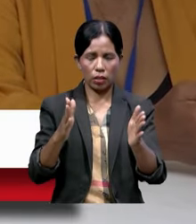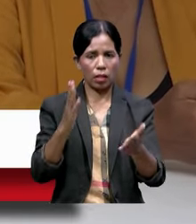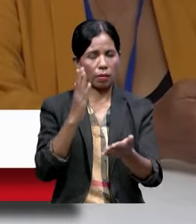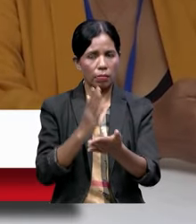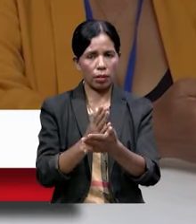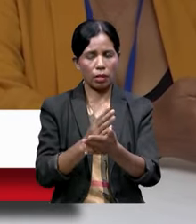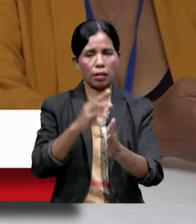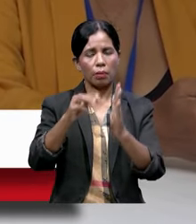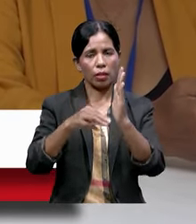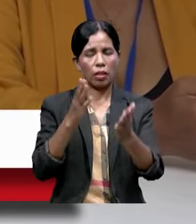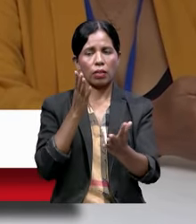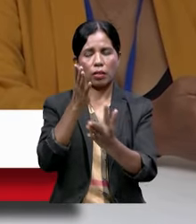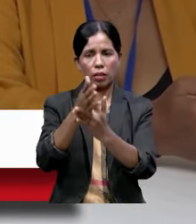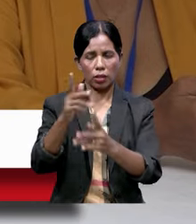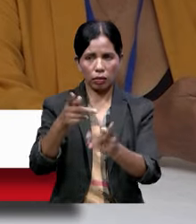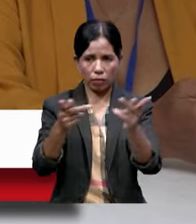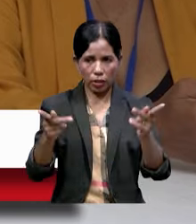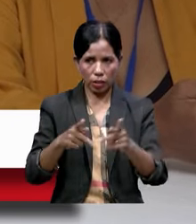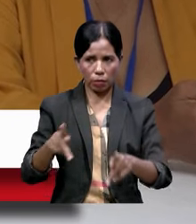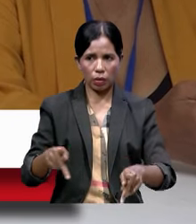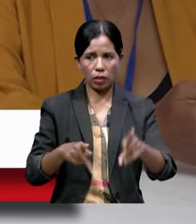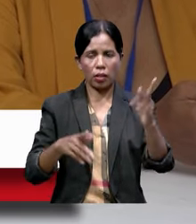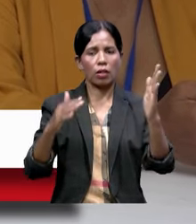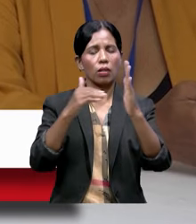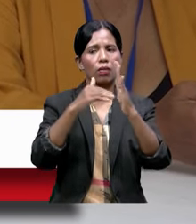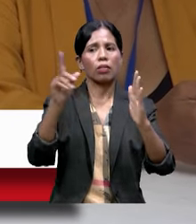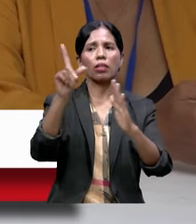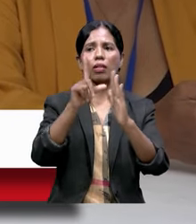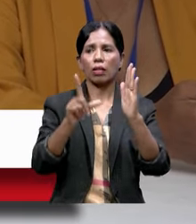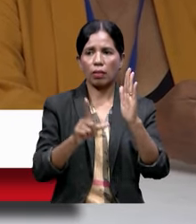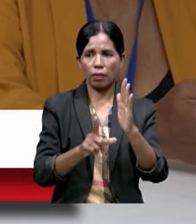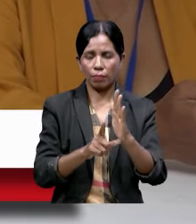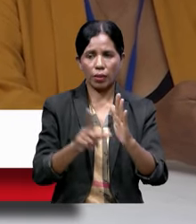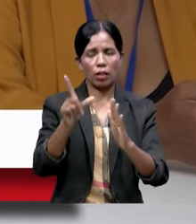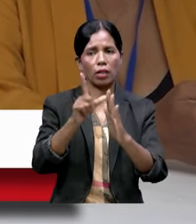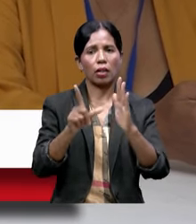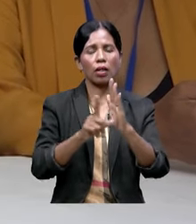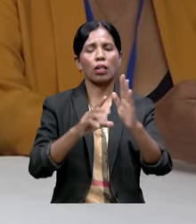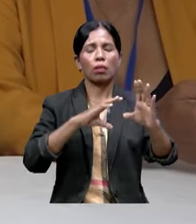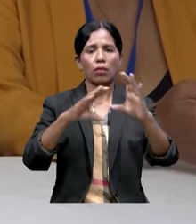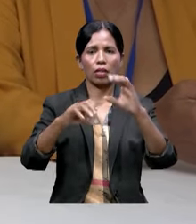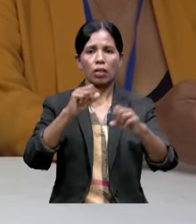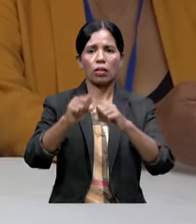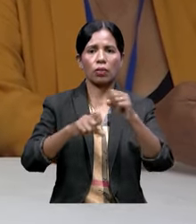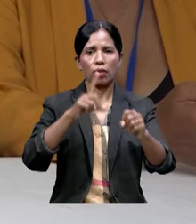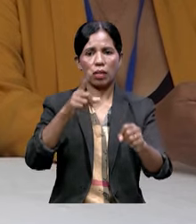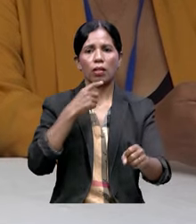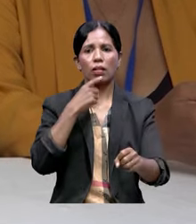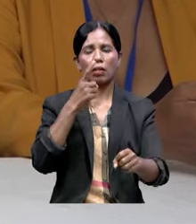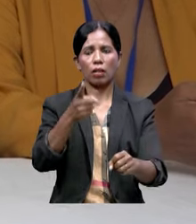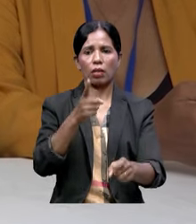acesso ba fatem público né contra lei. Lei comunicação social, até temamos,